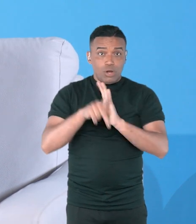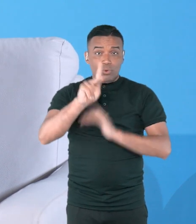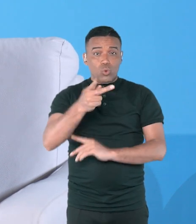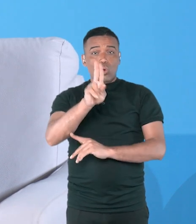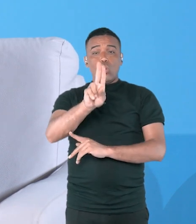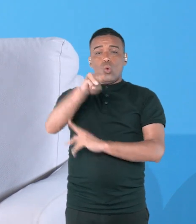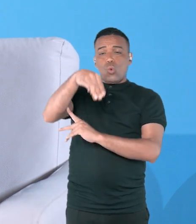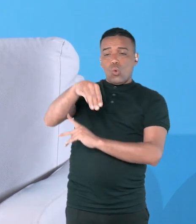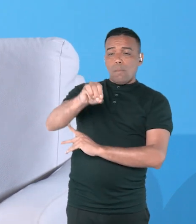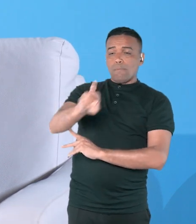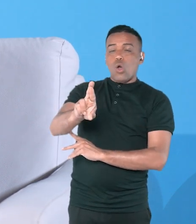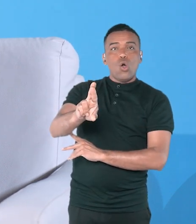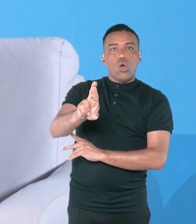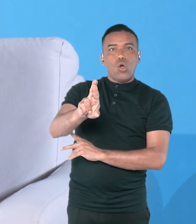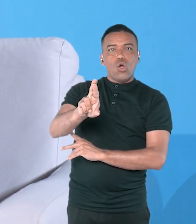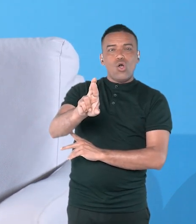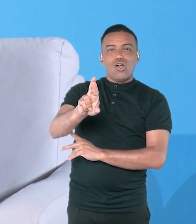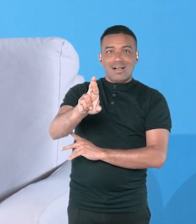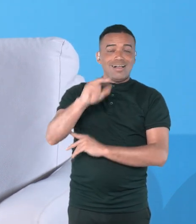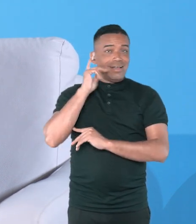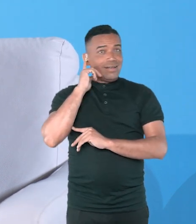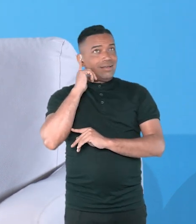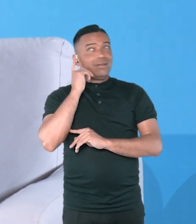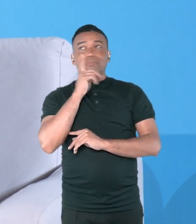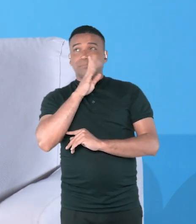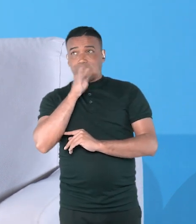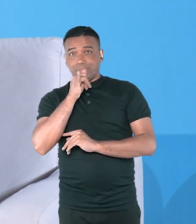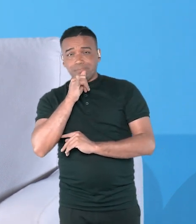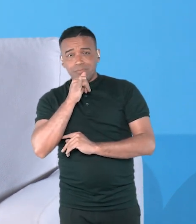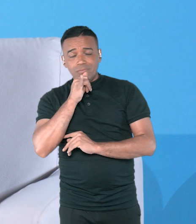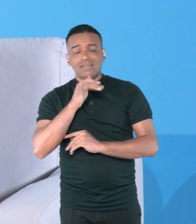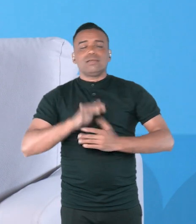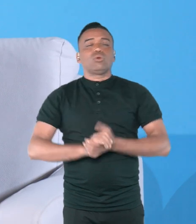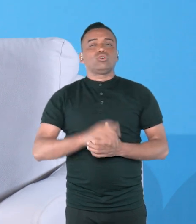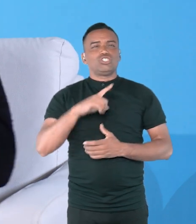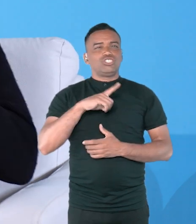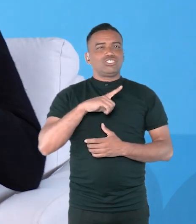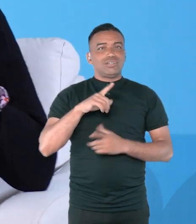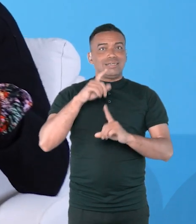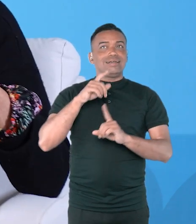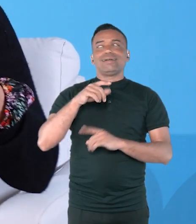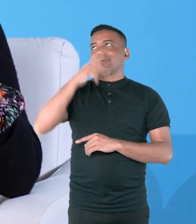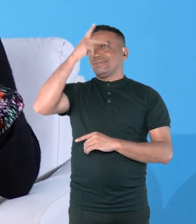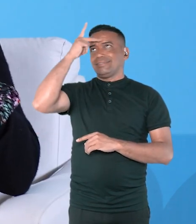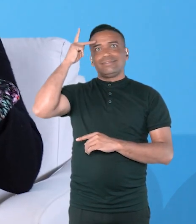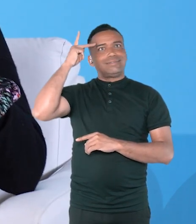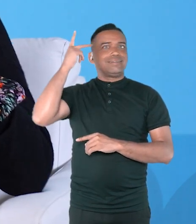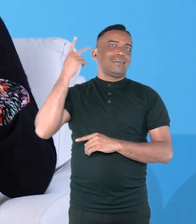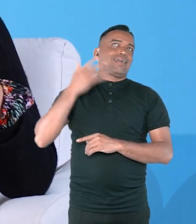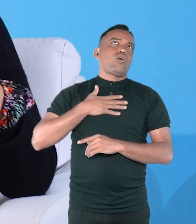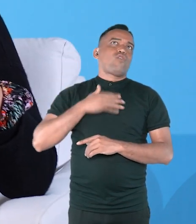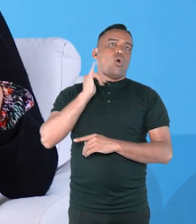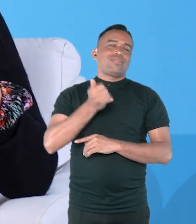funções do humor sabe quando você abre uma estrada? Uma estrada não, quando eu tinha aquela já vai contar uma história, Denise,